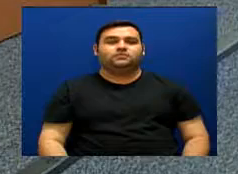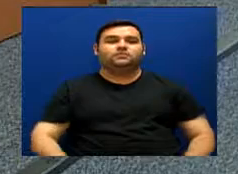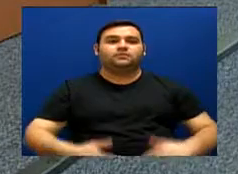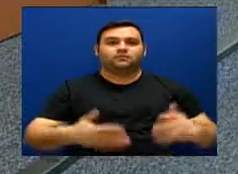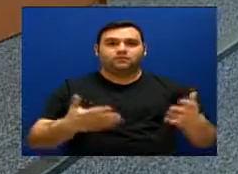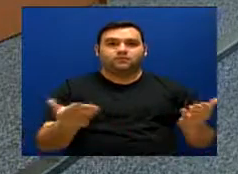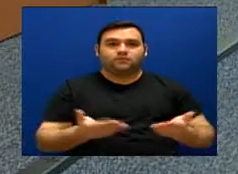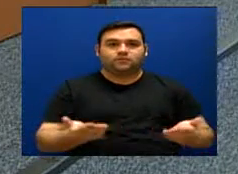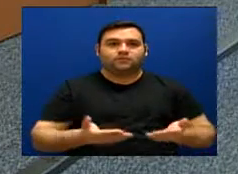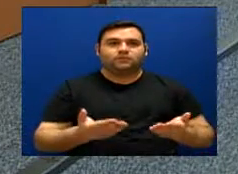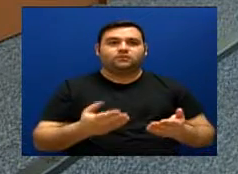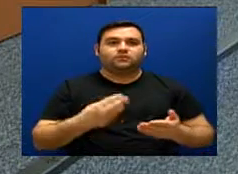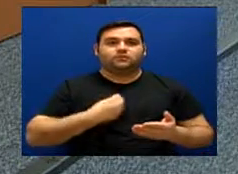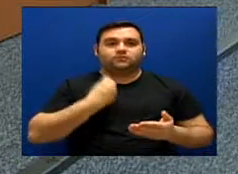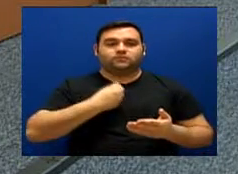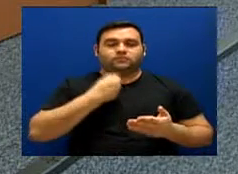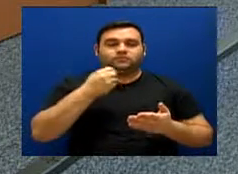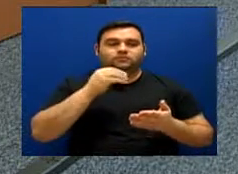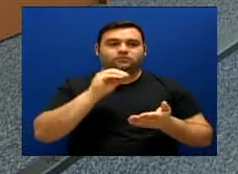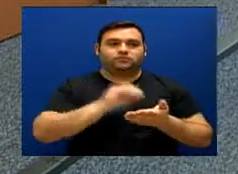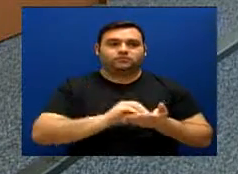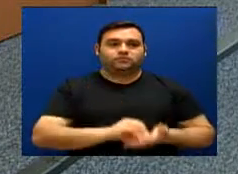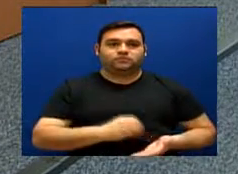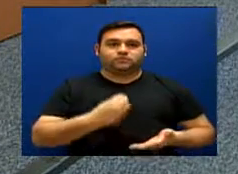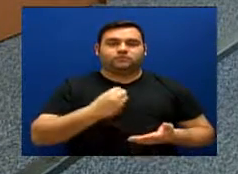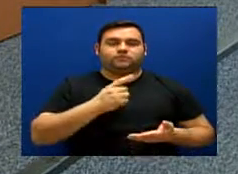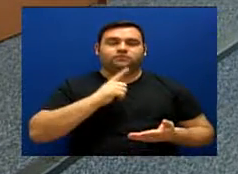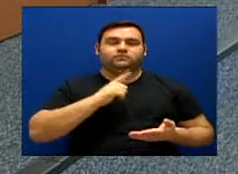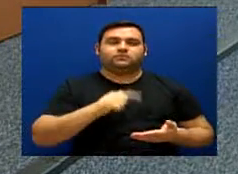Peço que coloque, presidente, a presença para a gente entrar na ordem do dia.